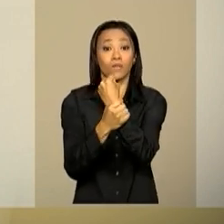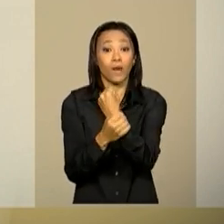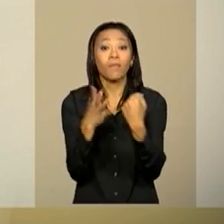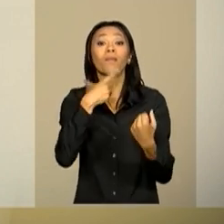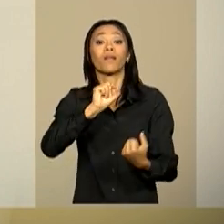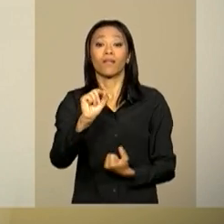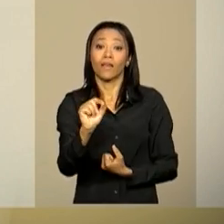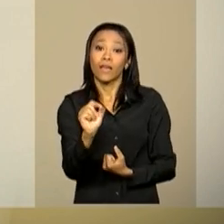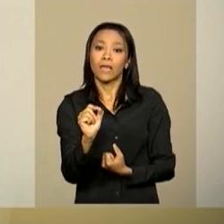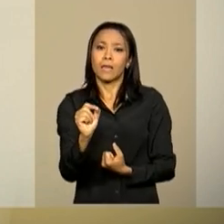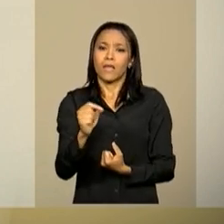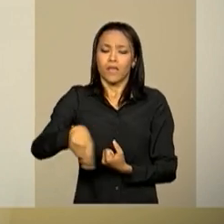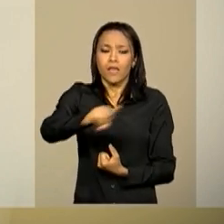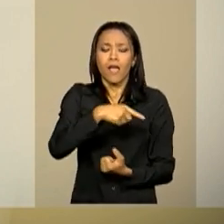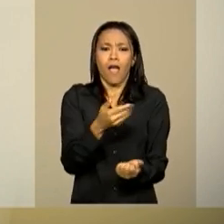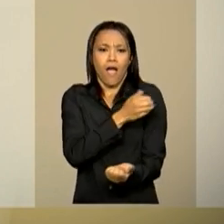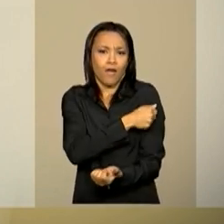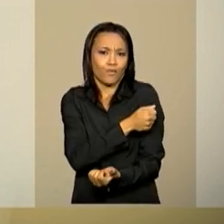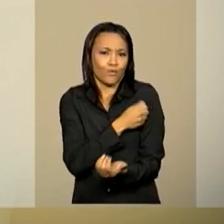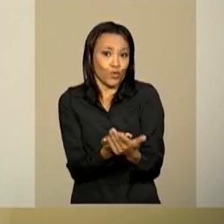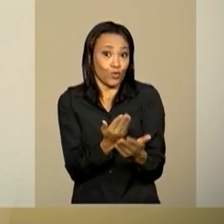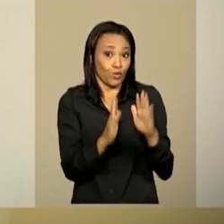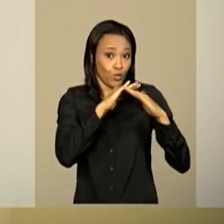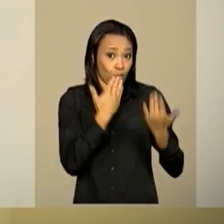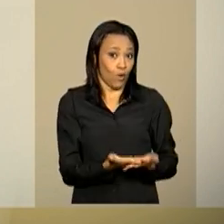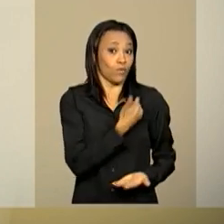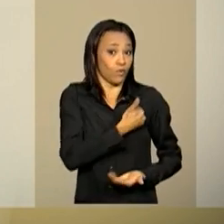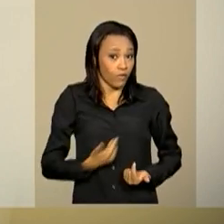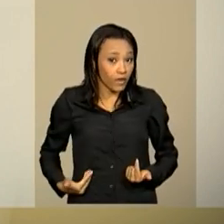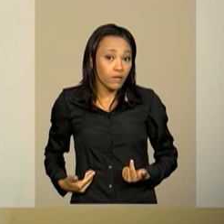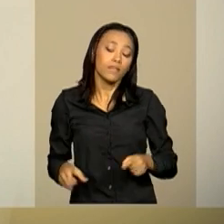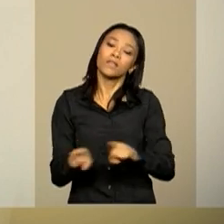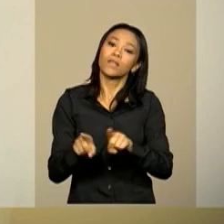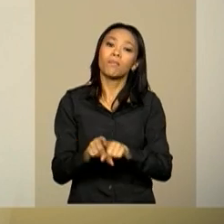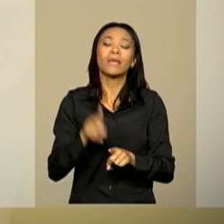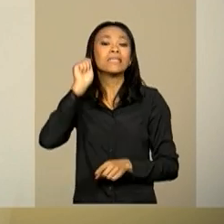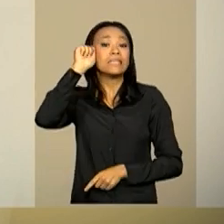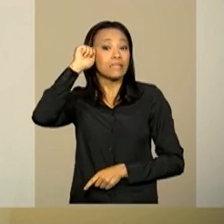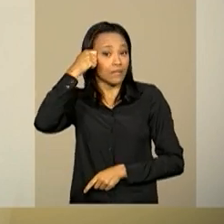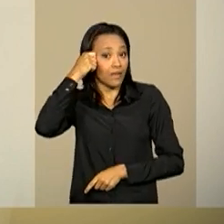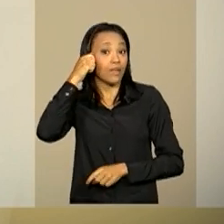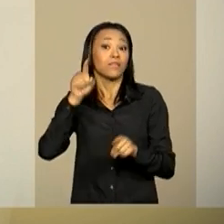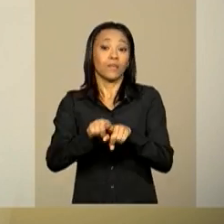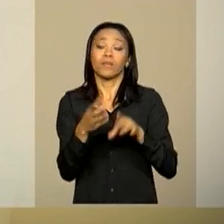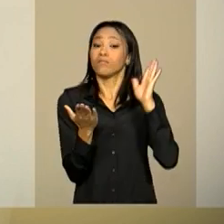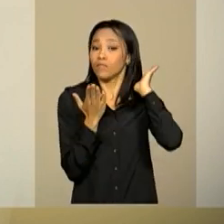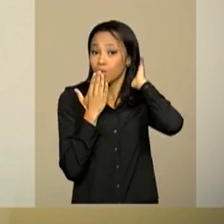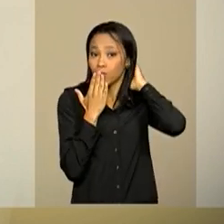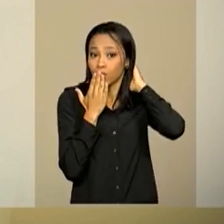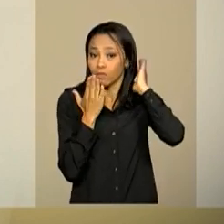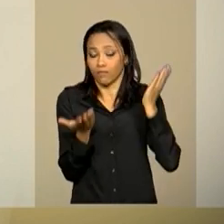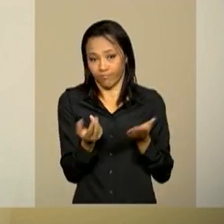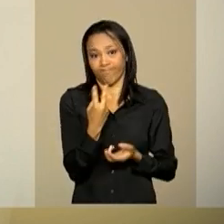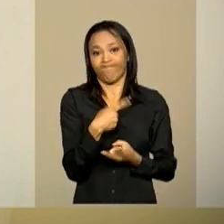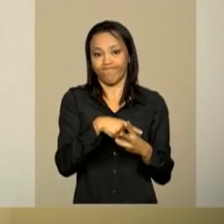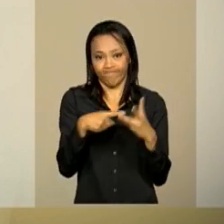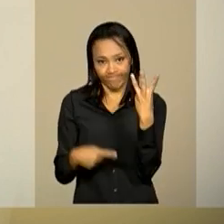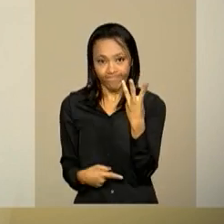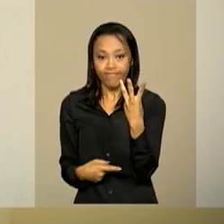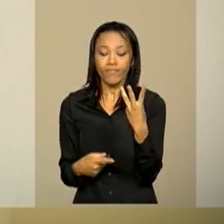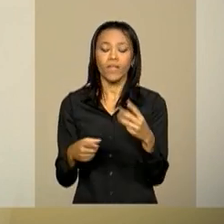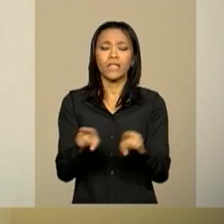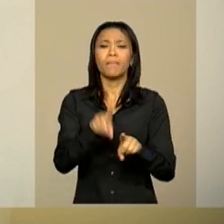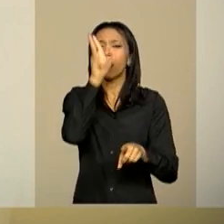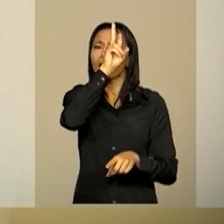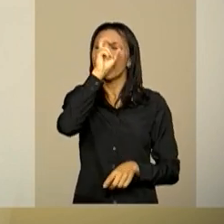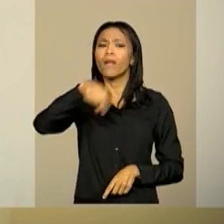estudantes provenientes de escolas públicas e para os negros indígenas aliás Luciano Eu quero lembrar para os